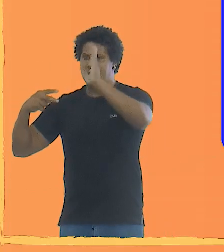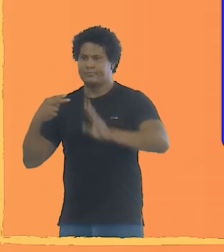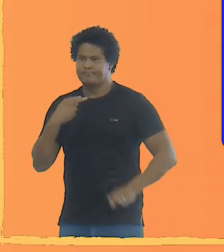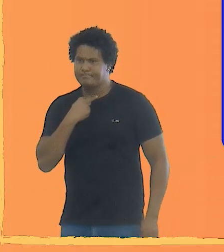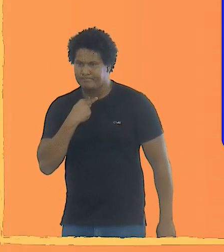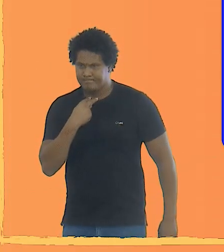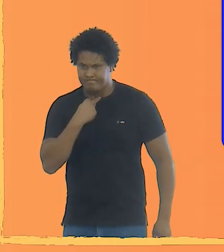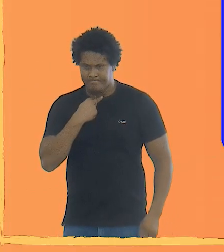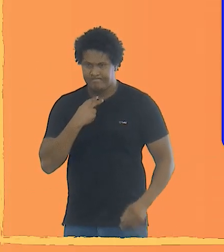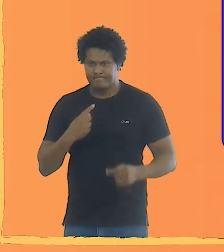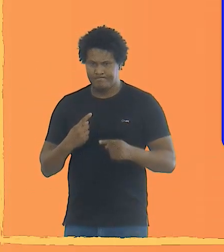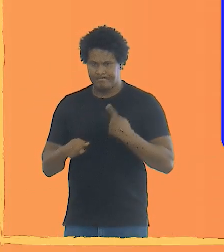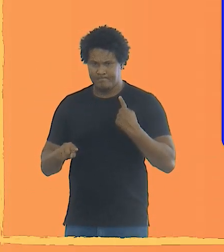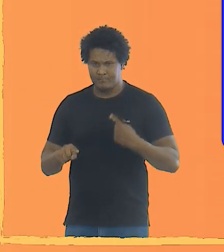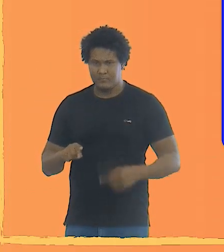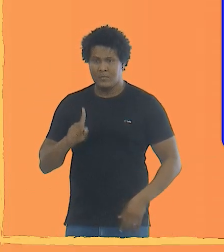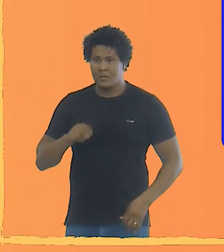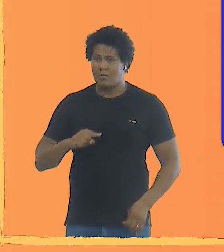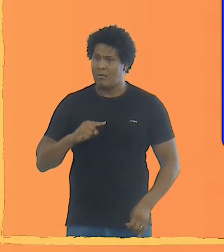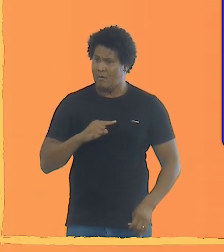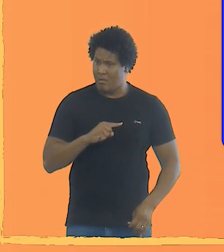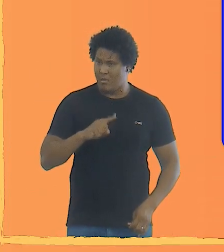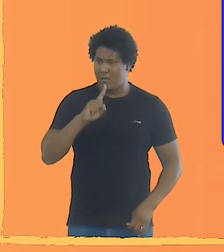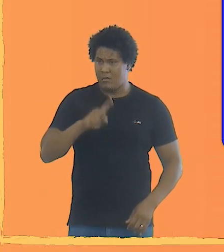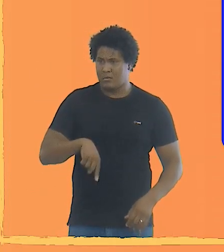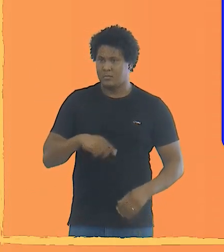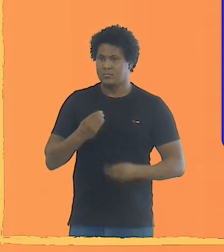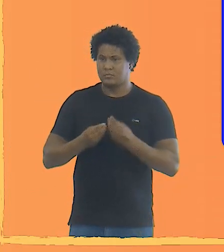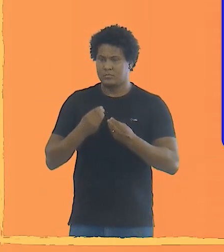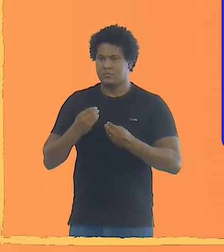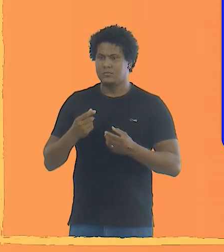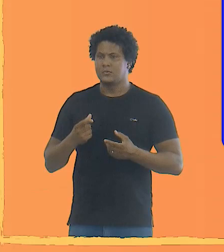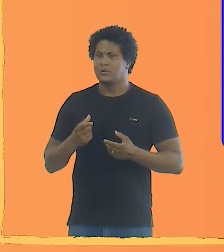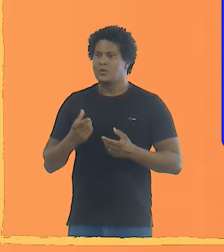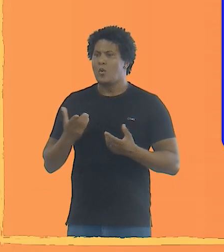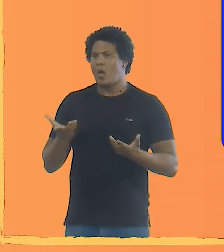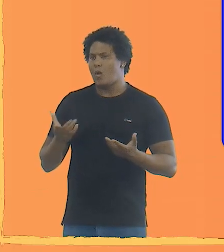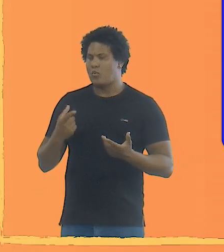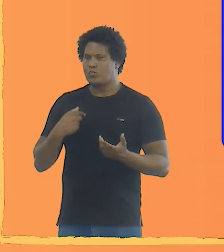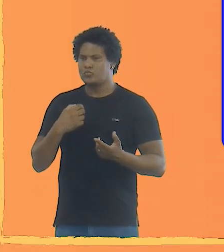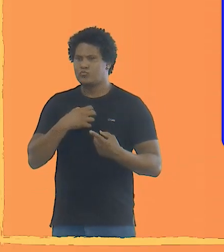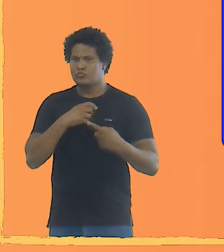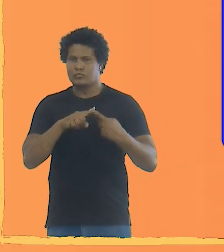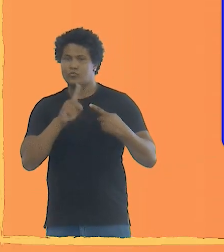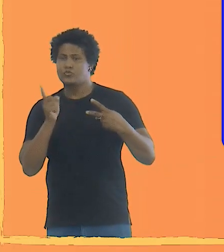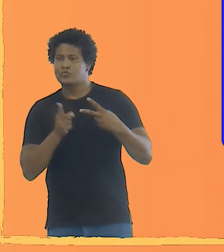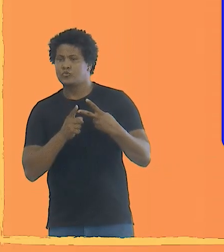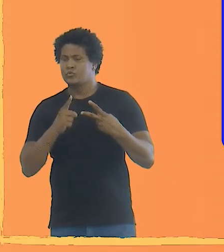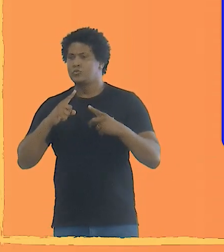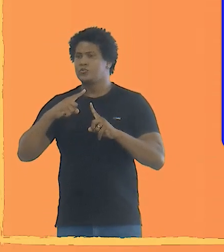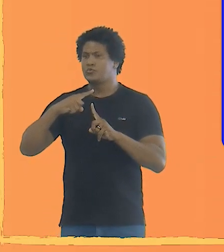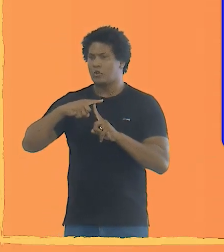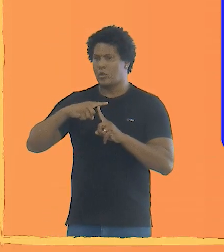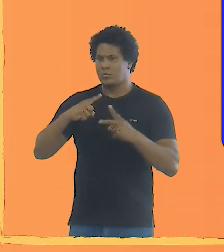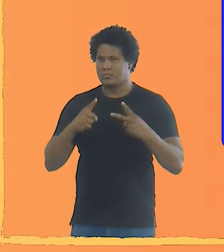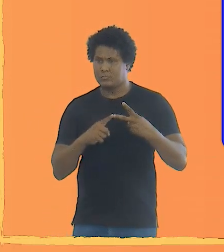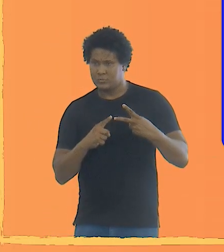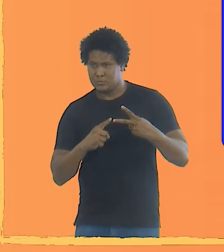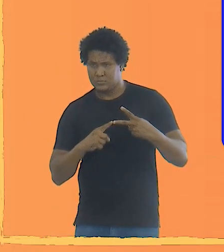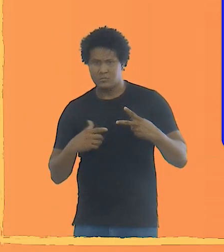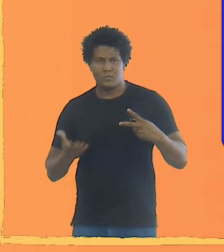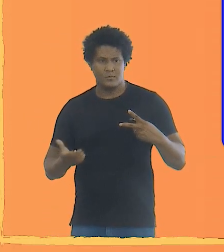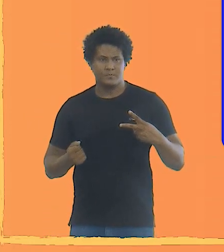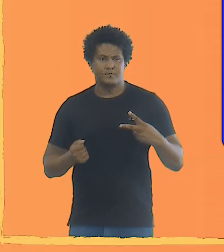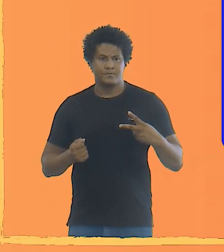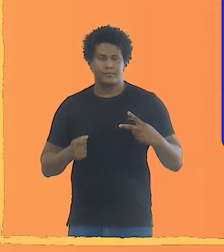milhões. Então esse formato para eles não interessa. Vamos ver um outro formato. Qual é o segundo formato que tem aí? É um formato que é gerado